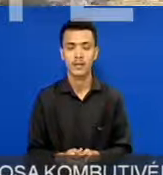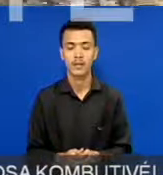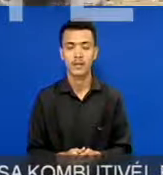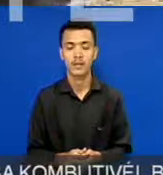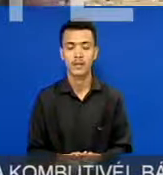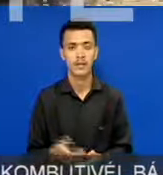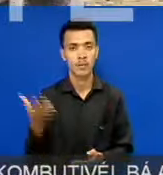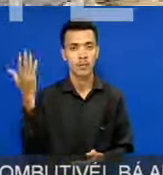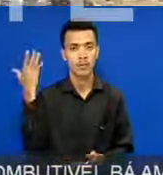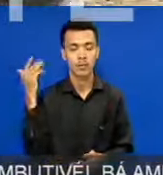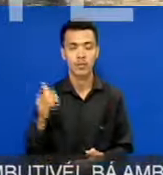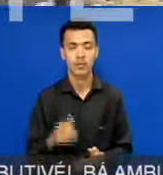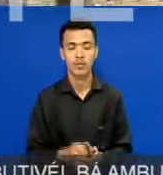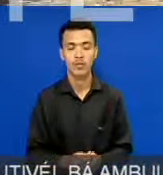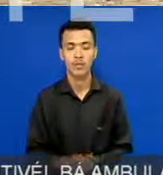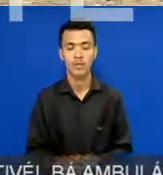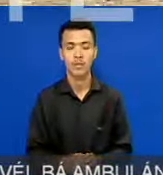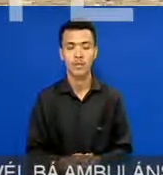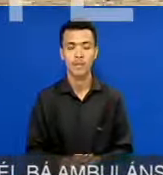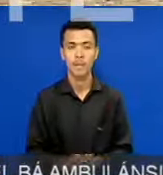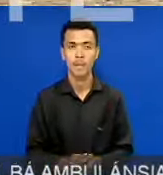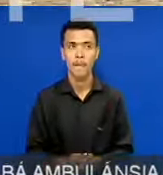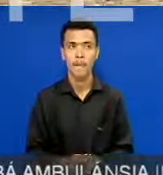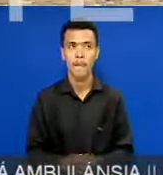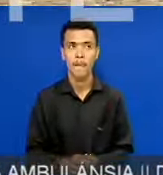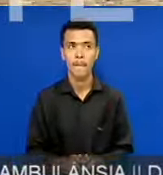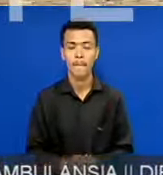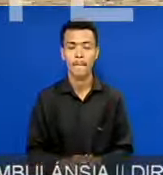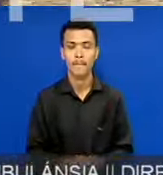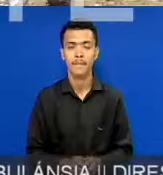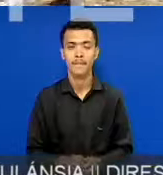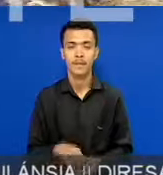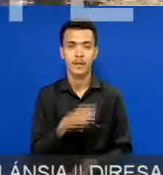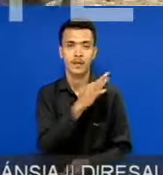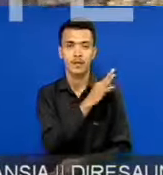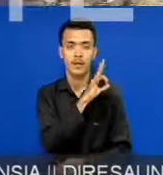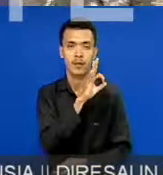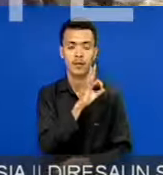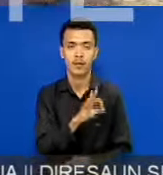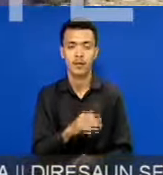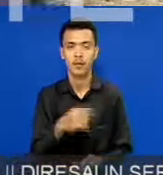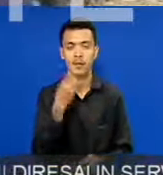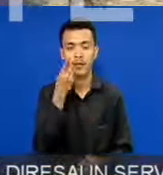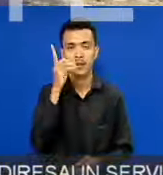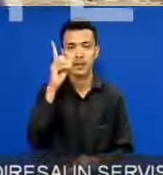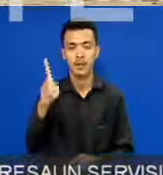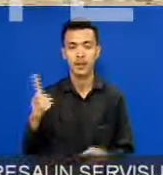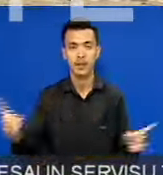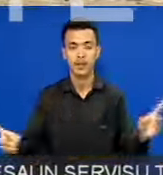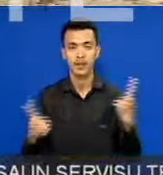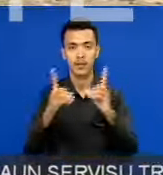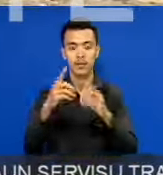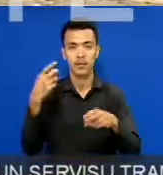antes ne tenente general Raul Faluratelaek nebemba declara una kata mas que enfrenta